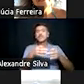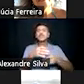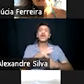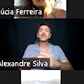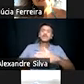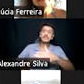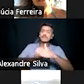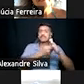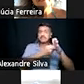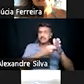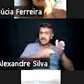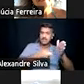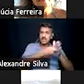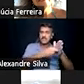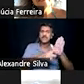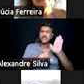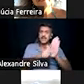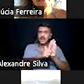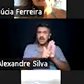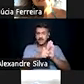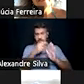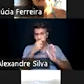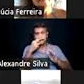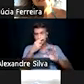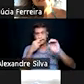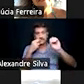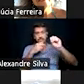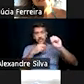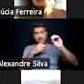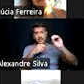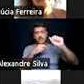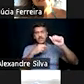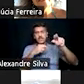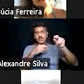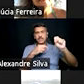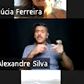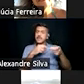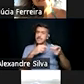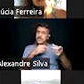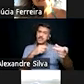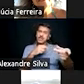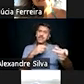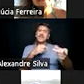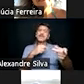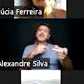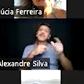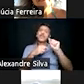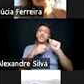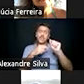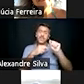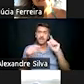com base numa legislação que tem mais de 80 anos, mas que perdura e que passa a ser, ou pelo